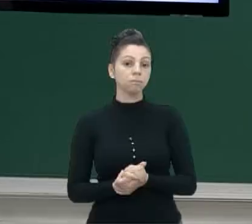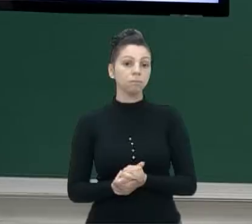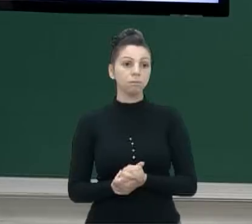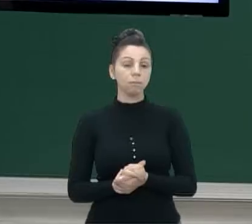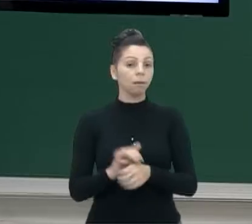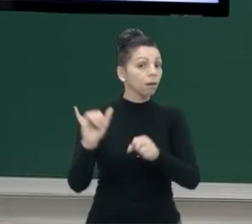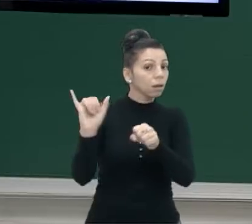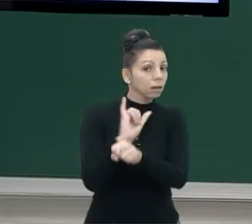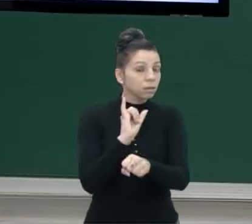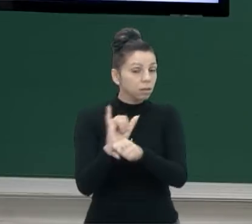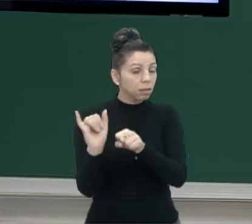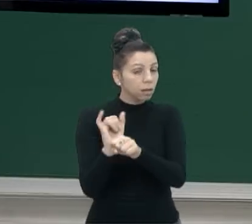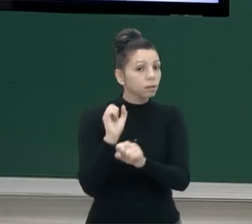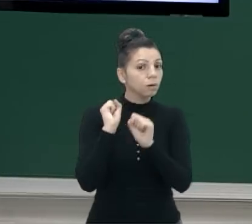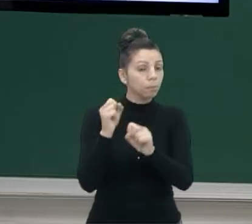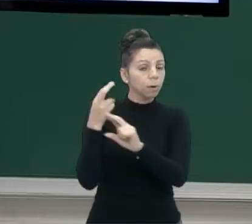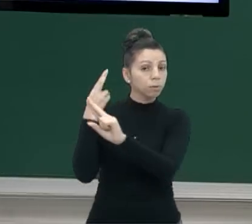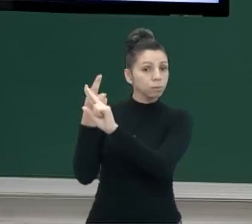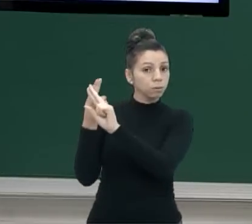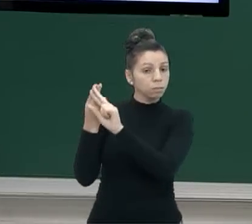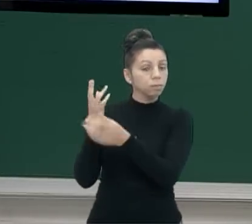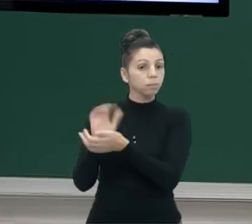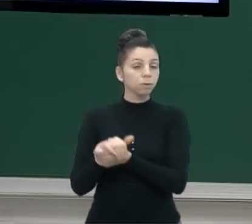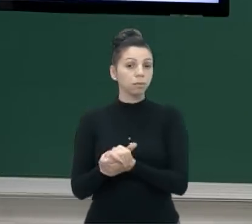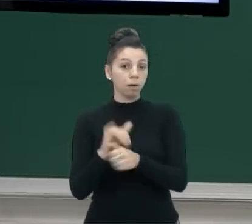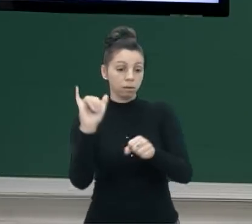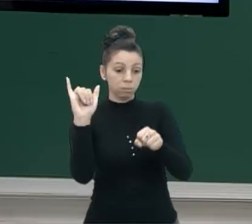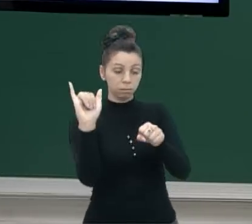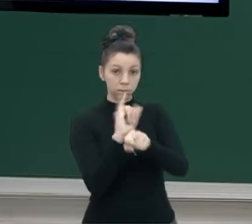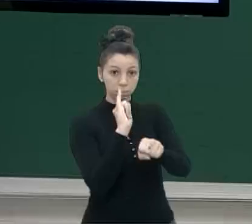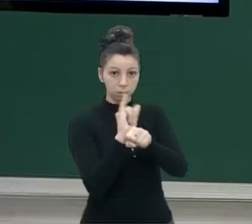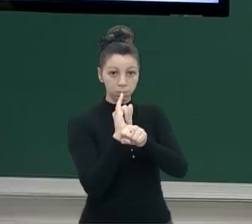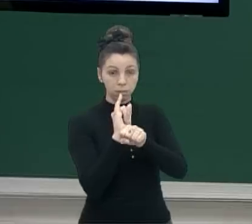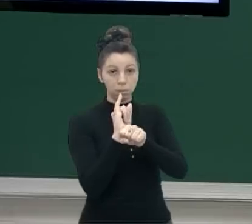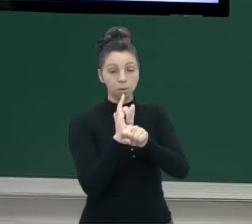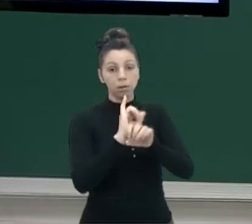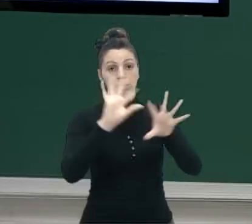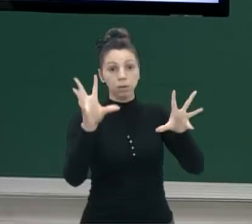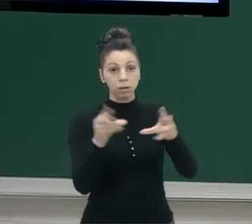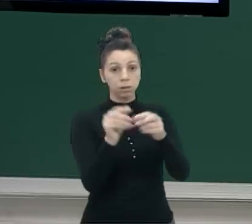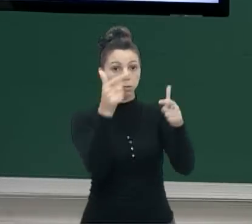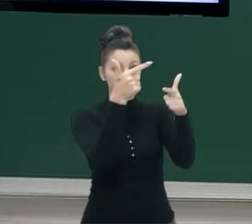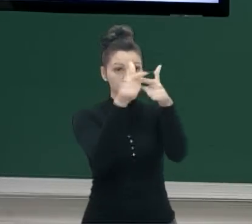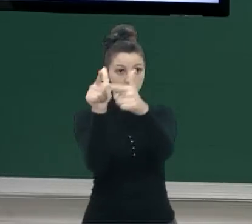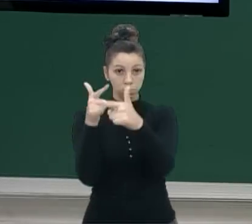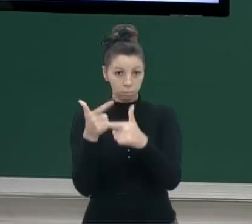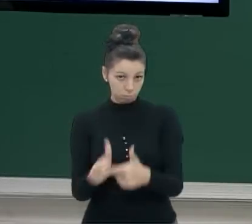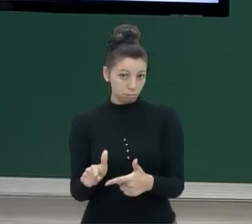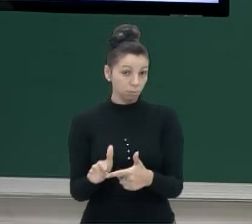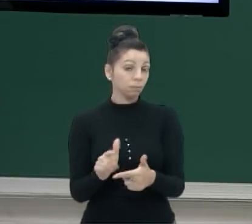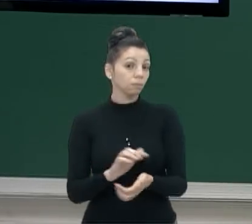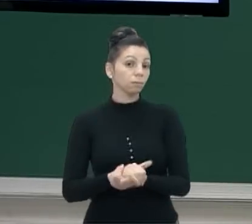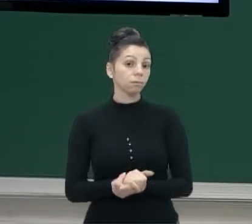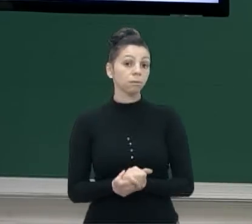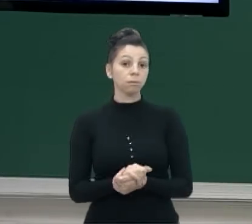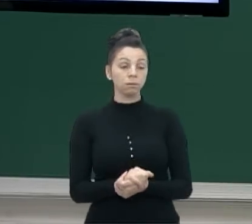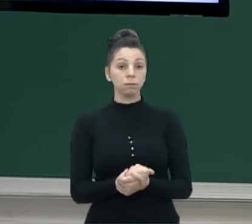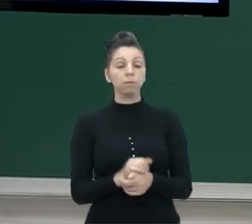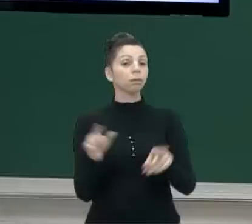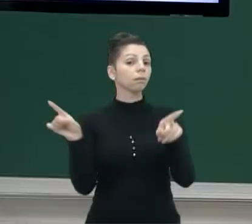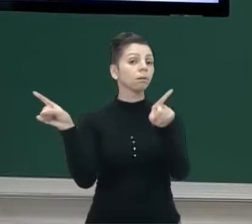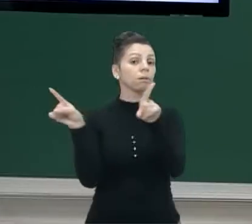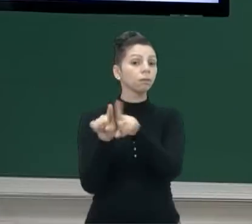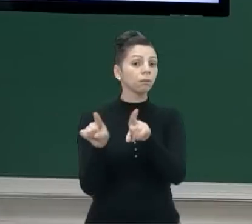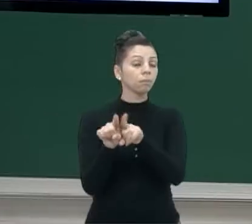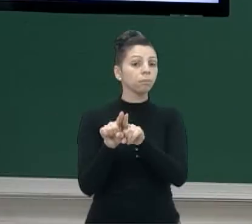as estratégias que eu posso usar? Posso usar a estratégia de simplificação, que é o que está sendo pedido aqui, e